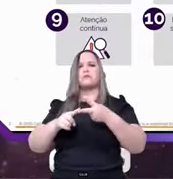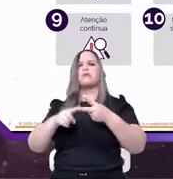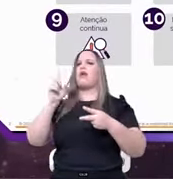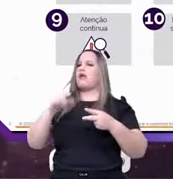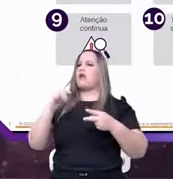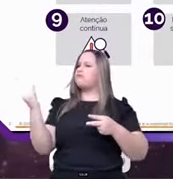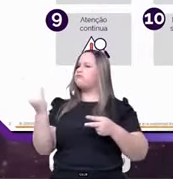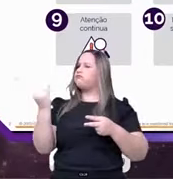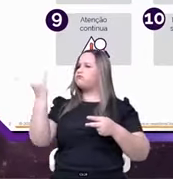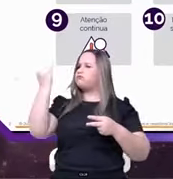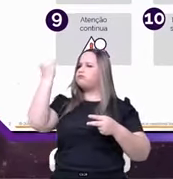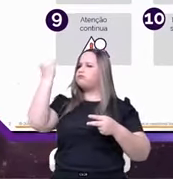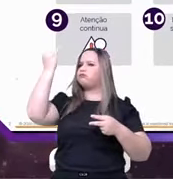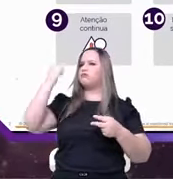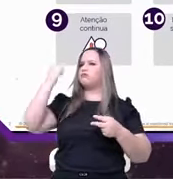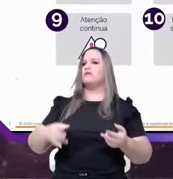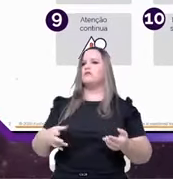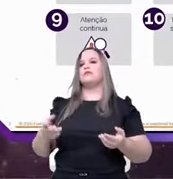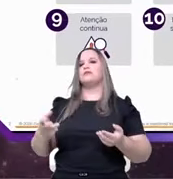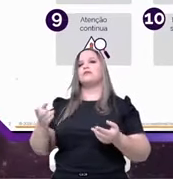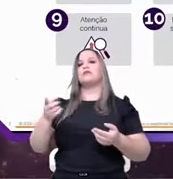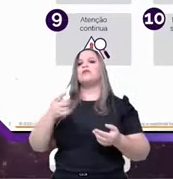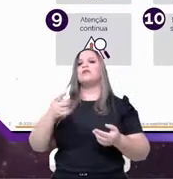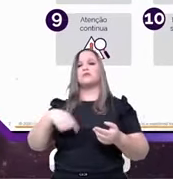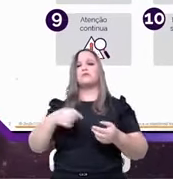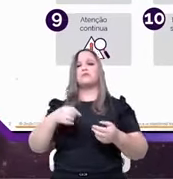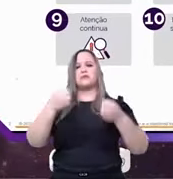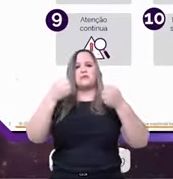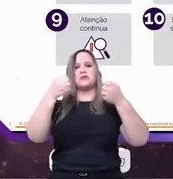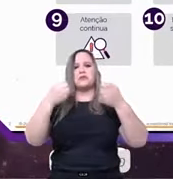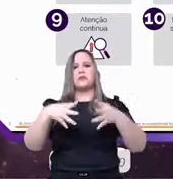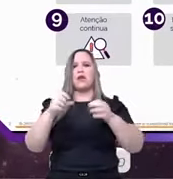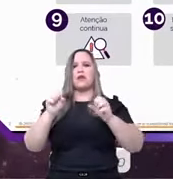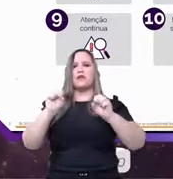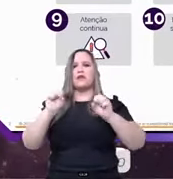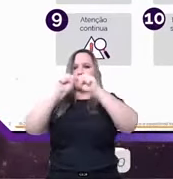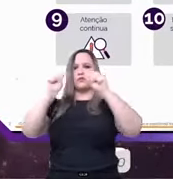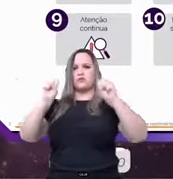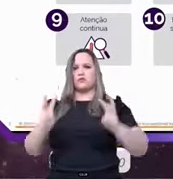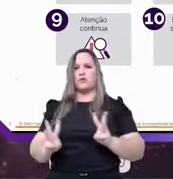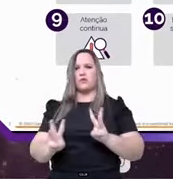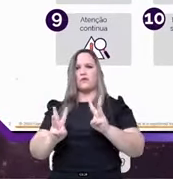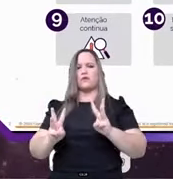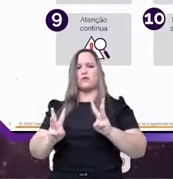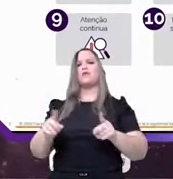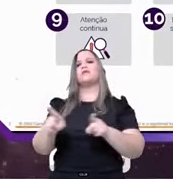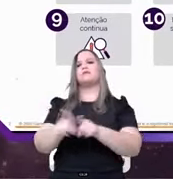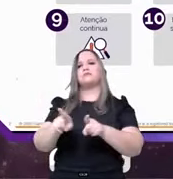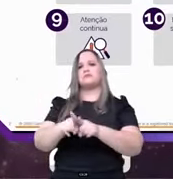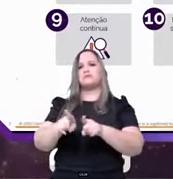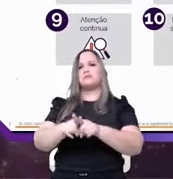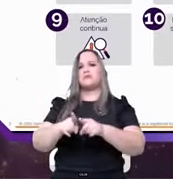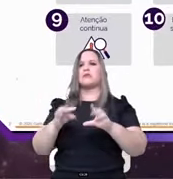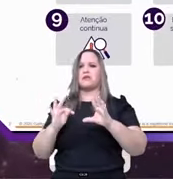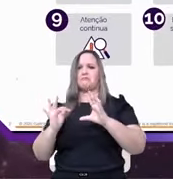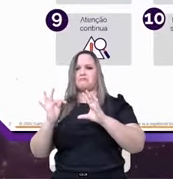fundamentalmente, e aqui podem até falar um pouco de software, de aplicações, de